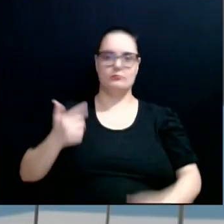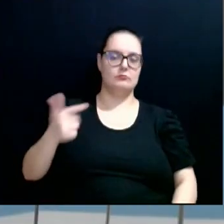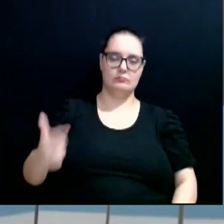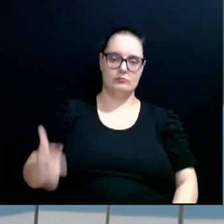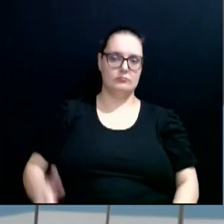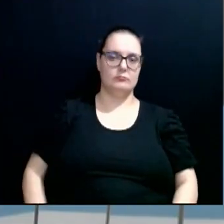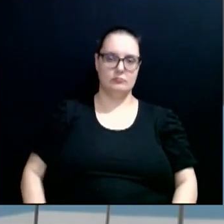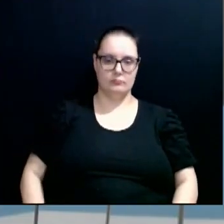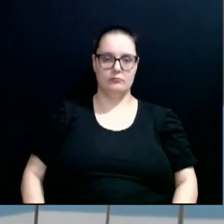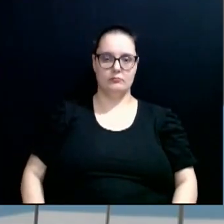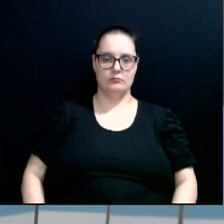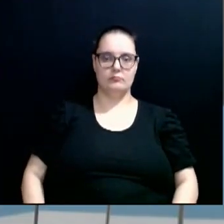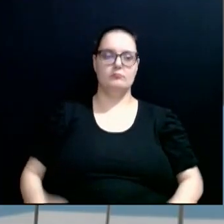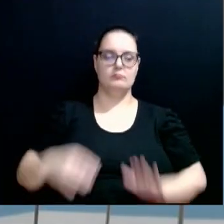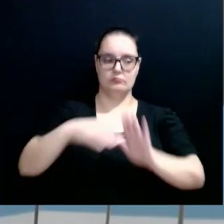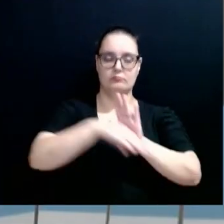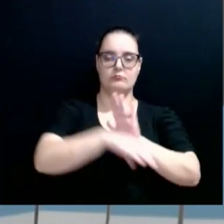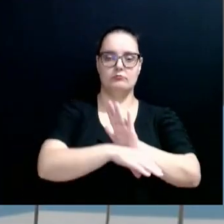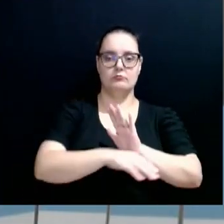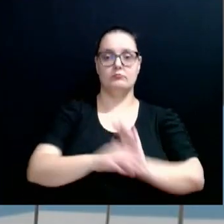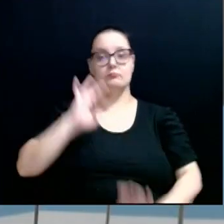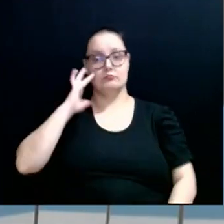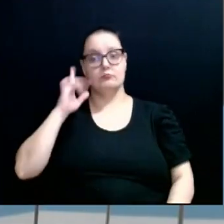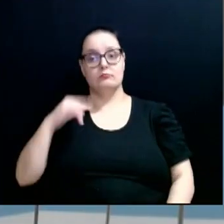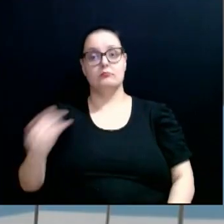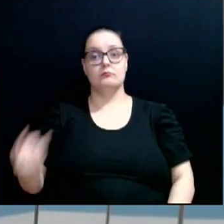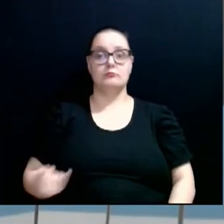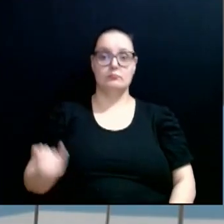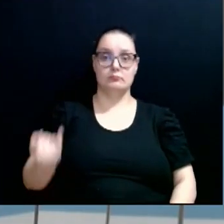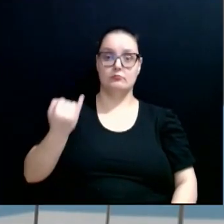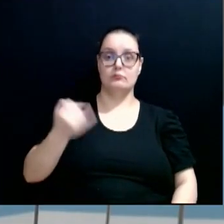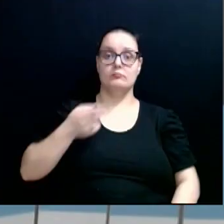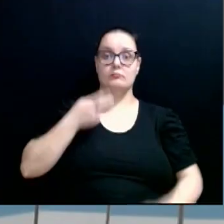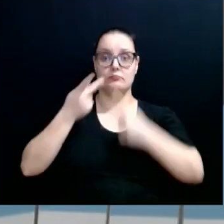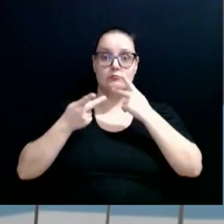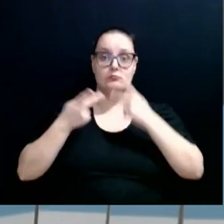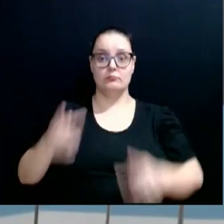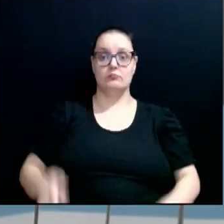é legal a gente destacar?